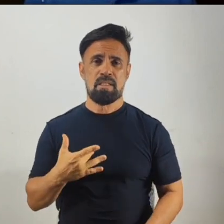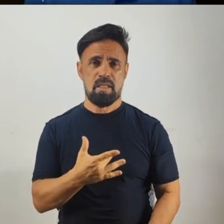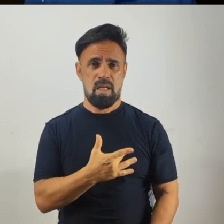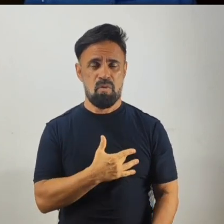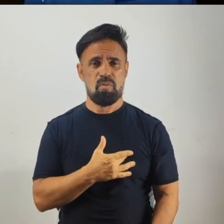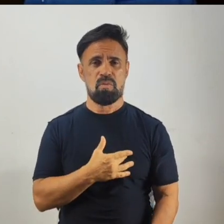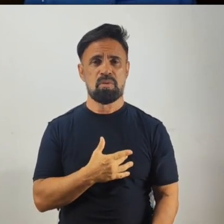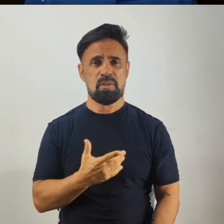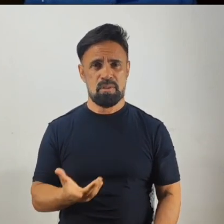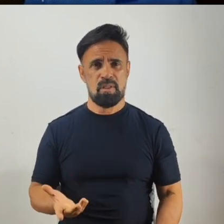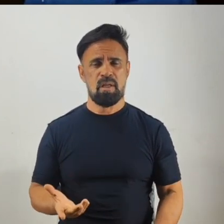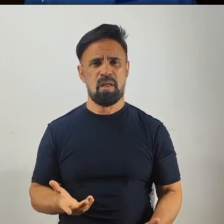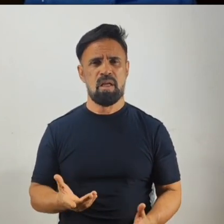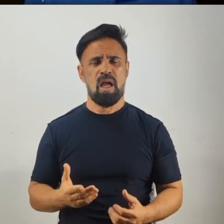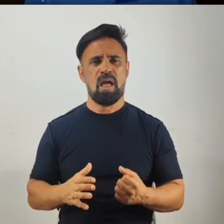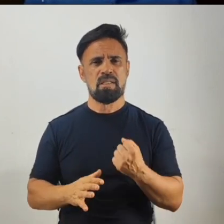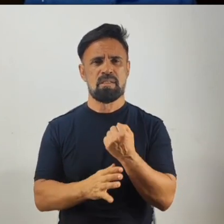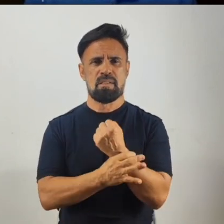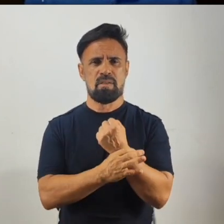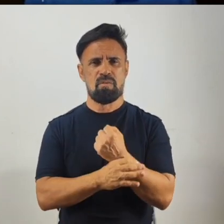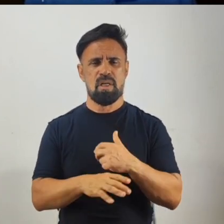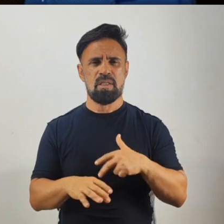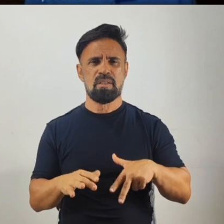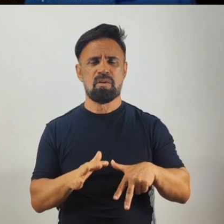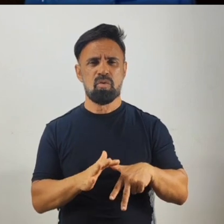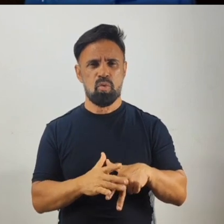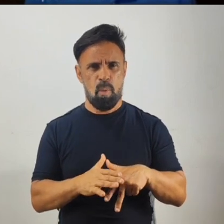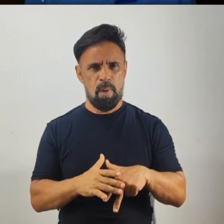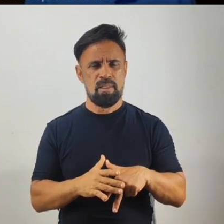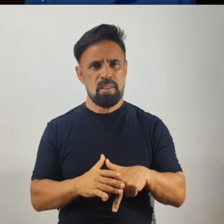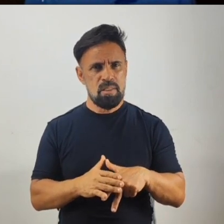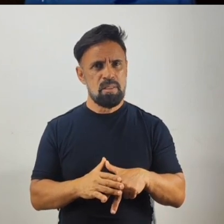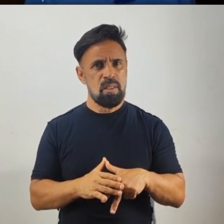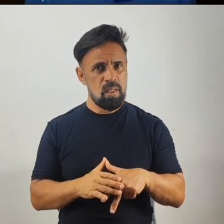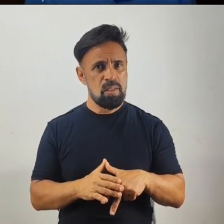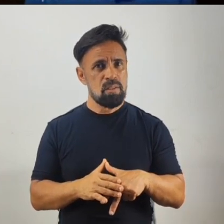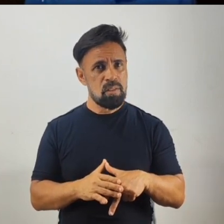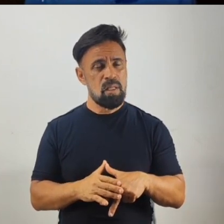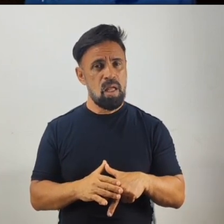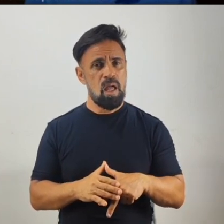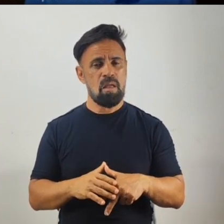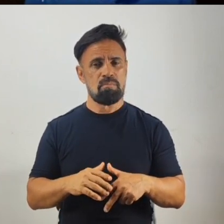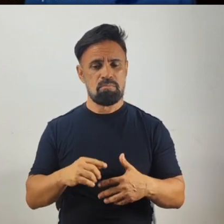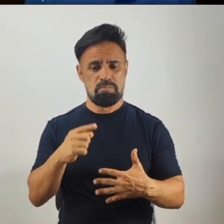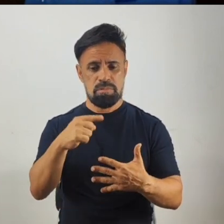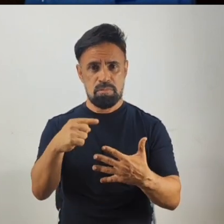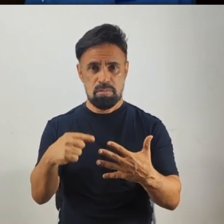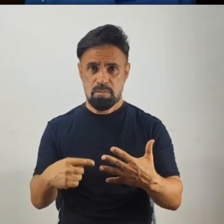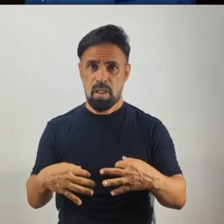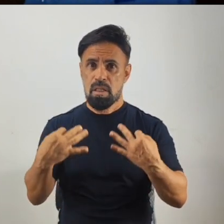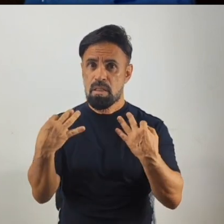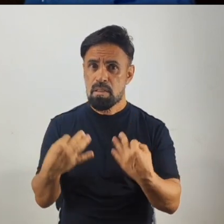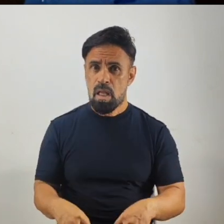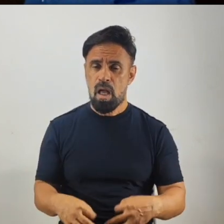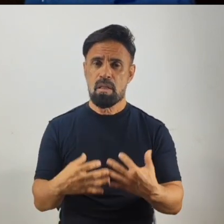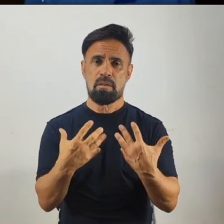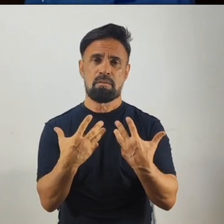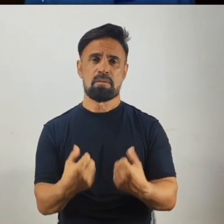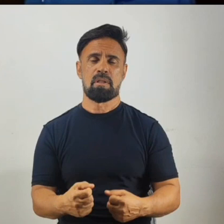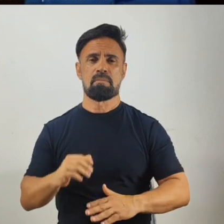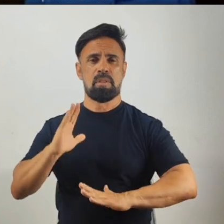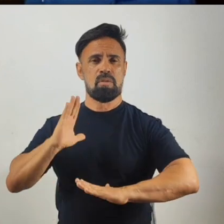saúde. É imperativo afirmar que a segurança do paciente é o resultado de práticas